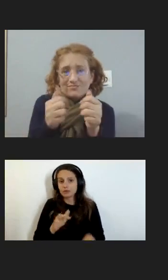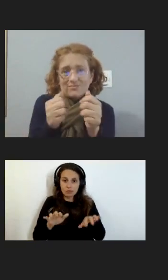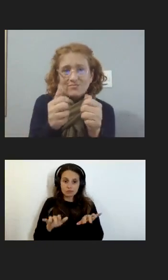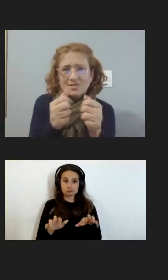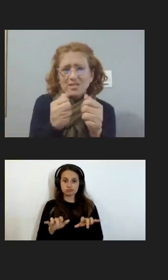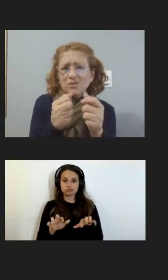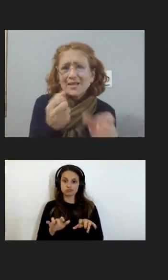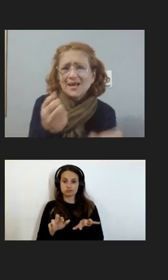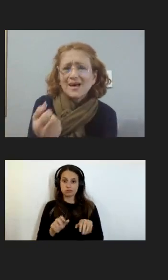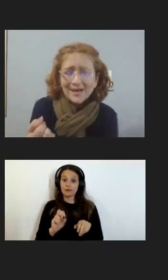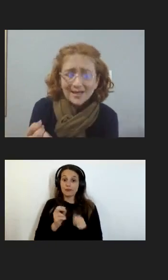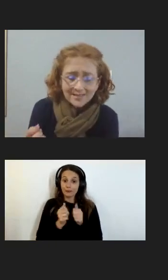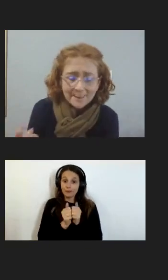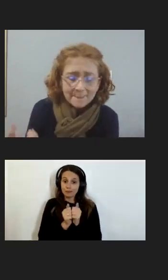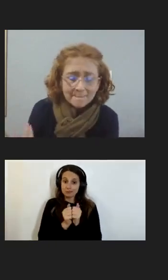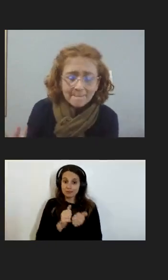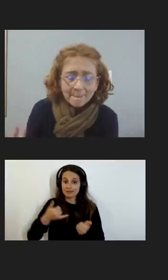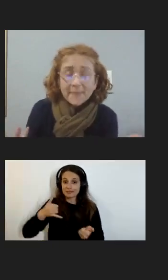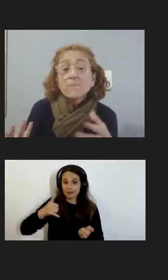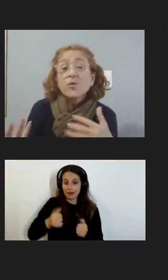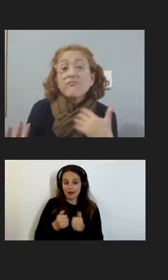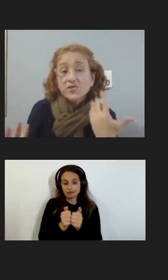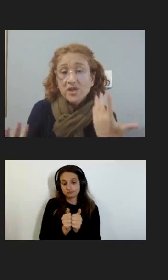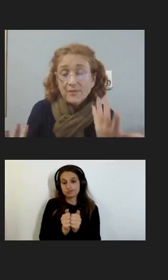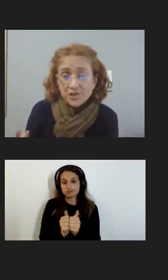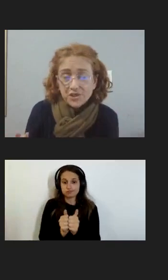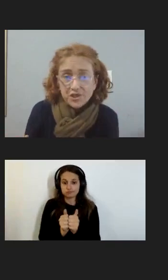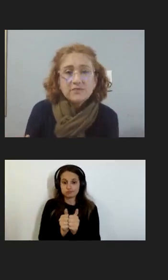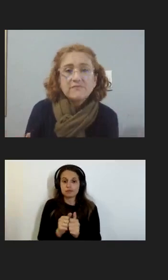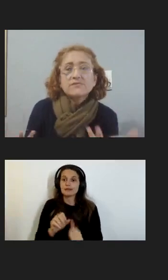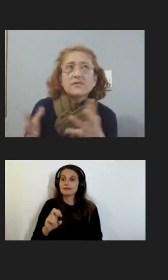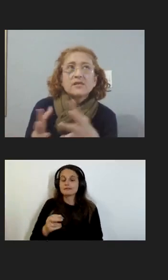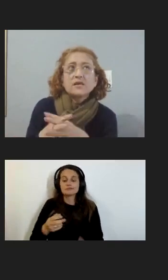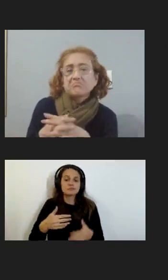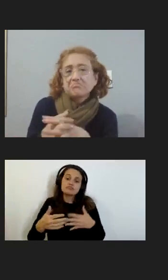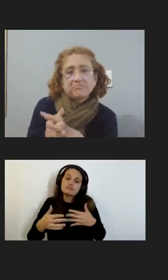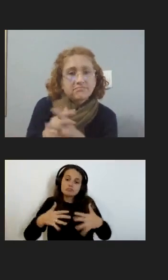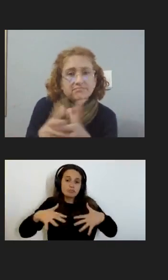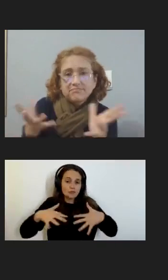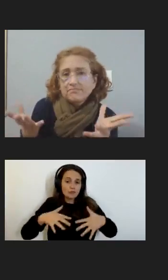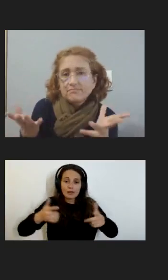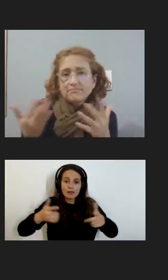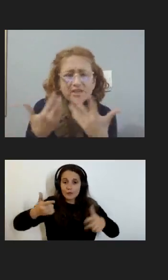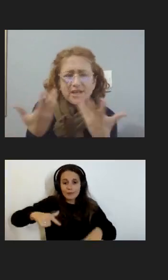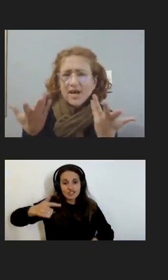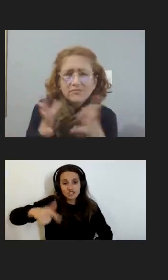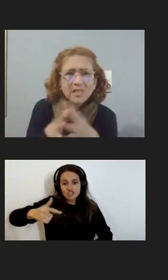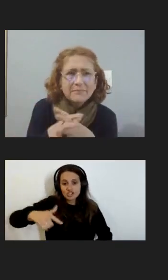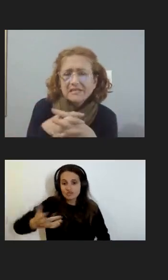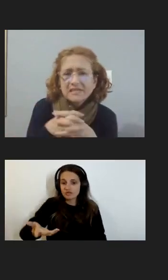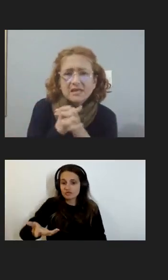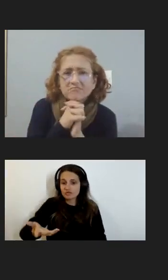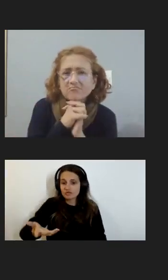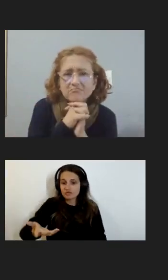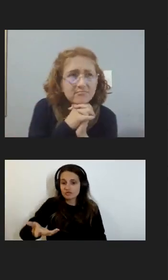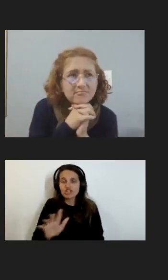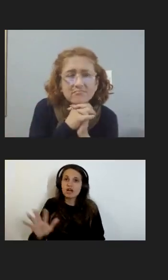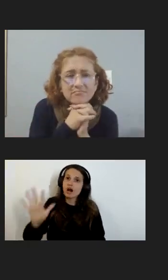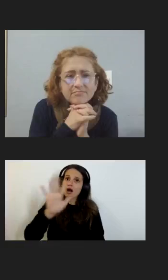digitação, celular, né? Movimentos repetitivos, gerar, vamos lá